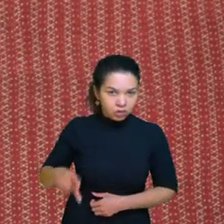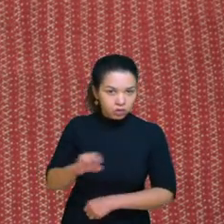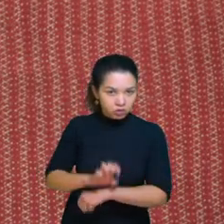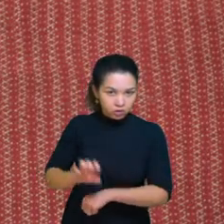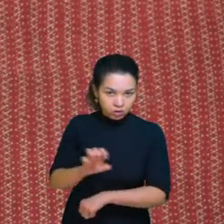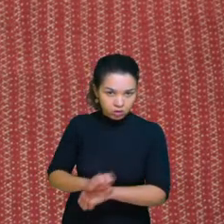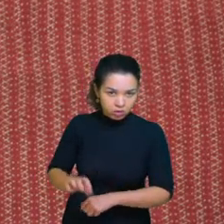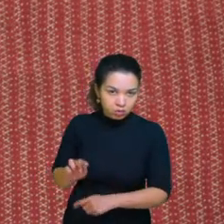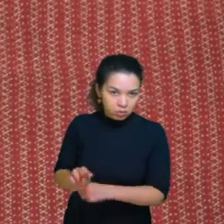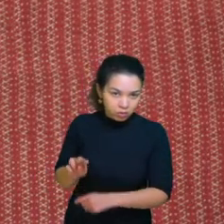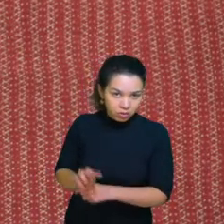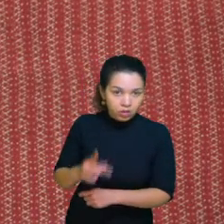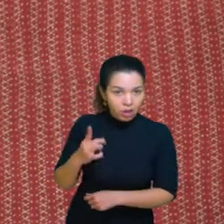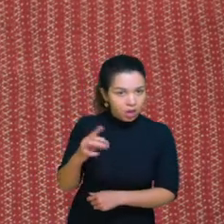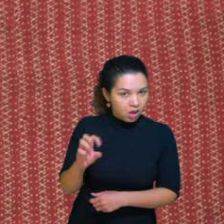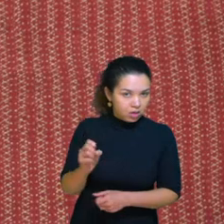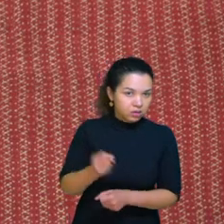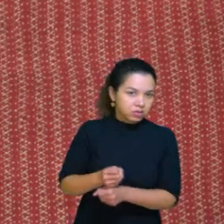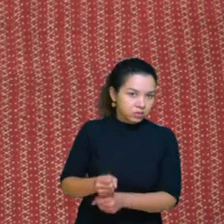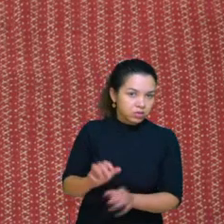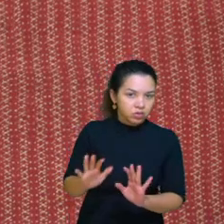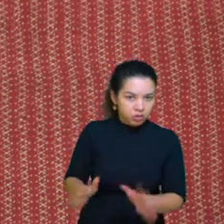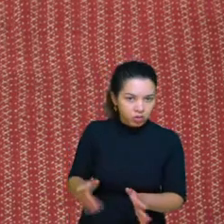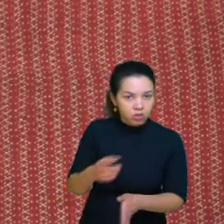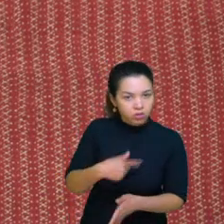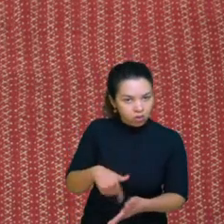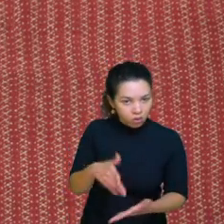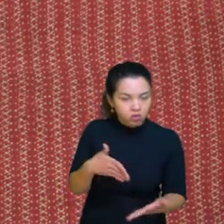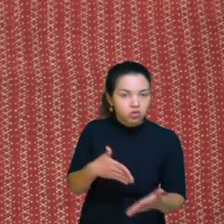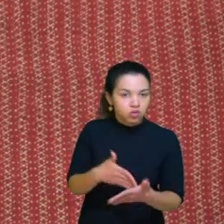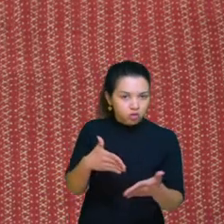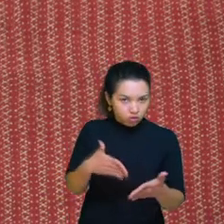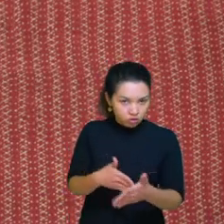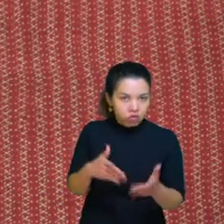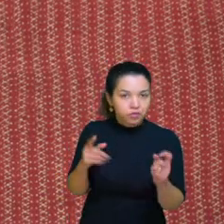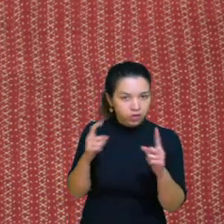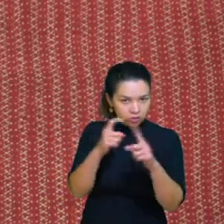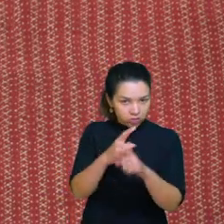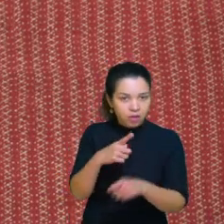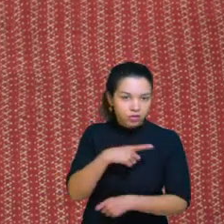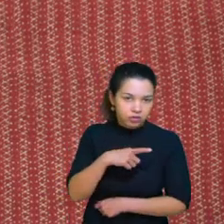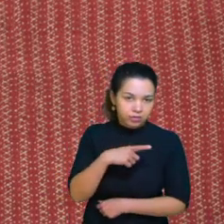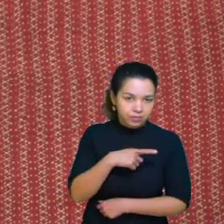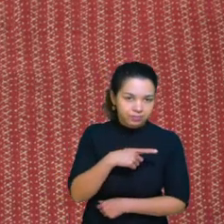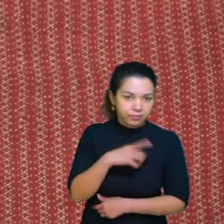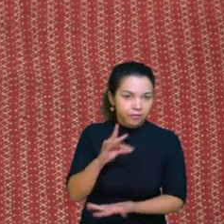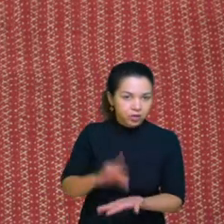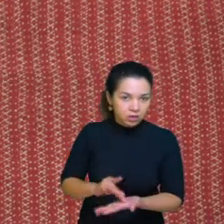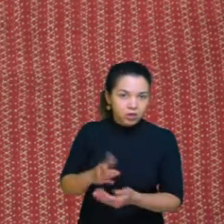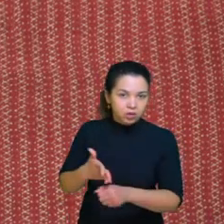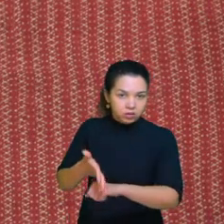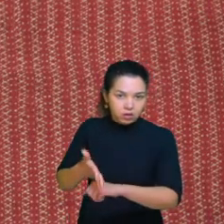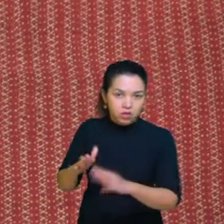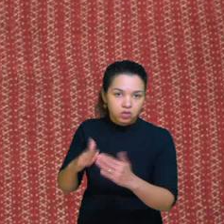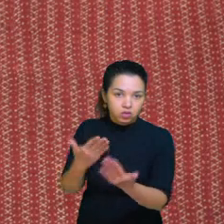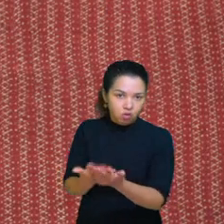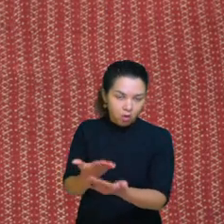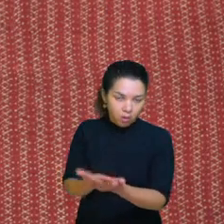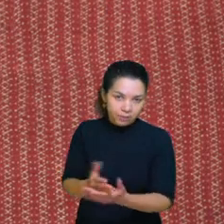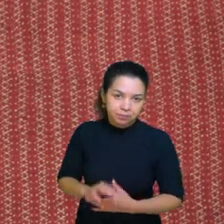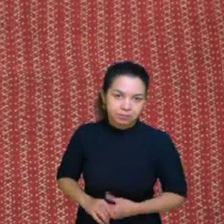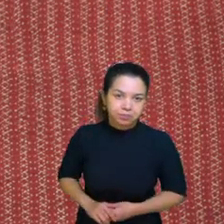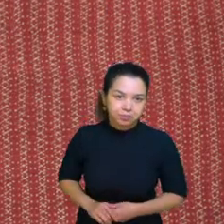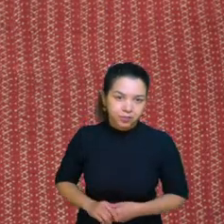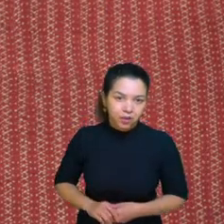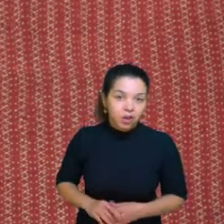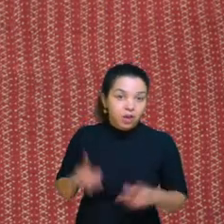anos e a gente tem encontrado muita dificuldade realmente em em entrar nas escolas mas a dificuldade